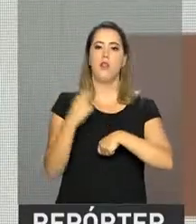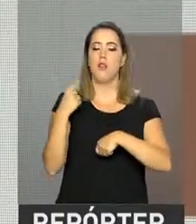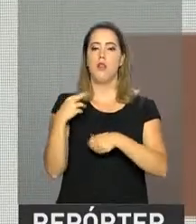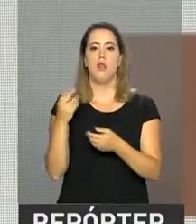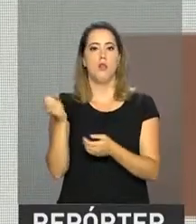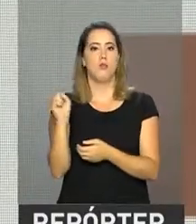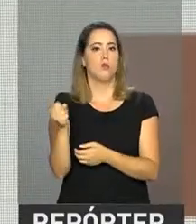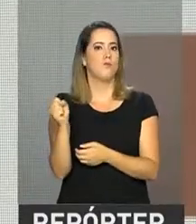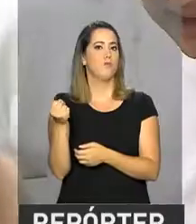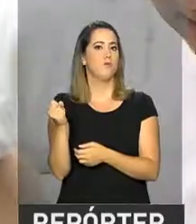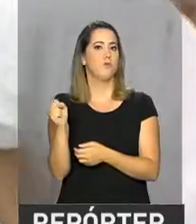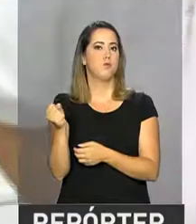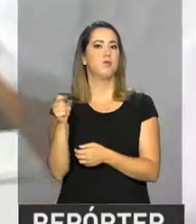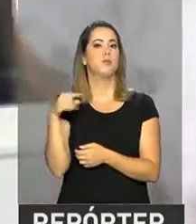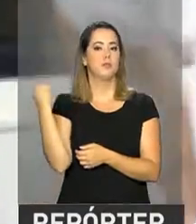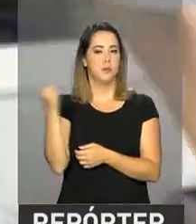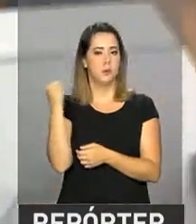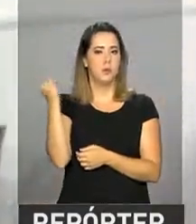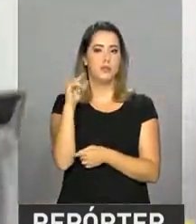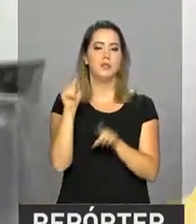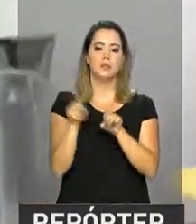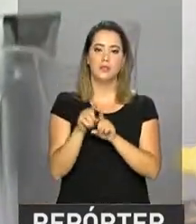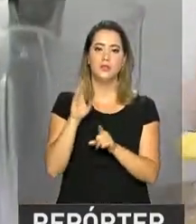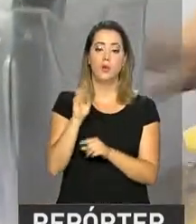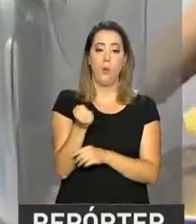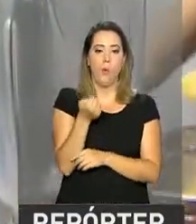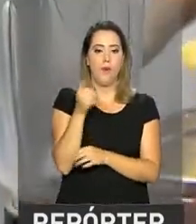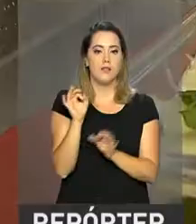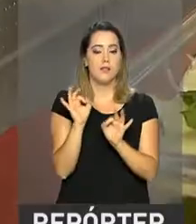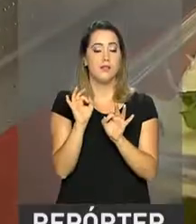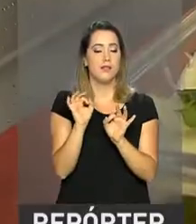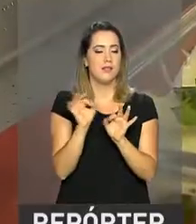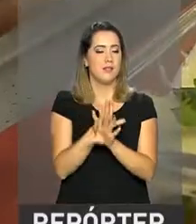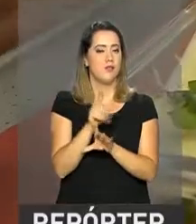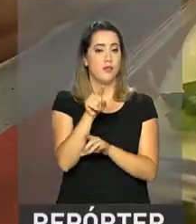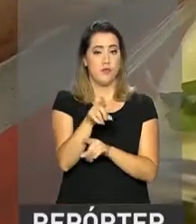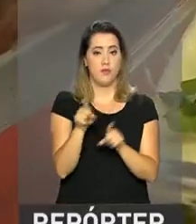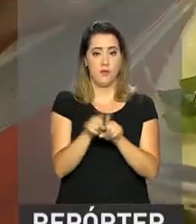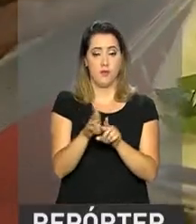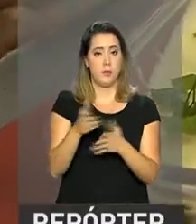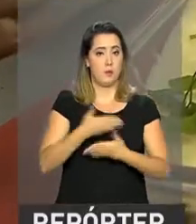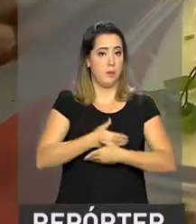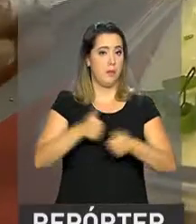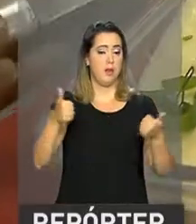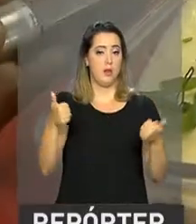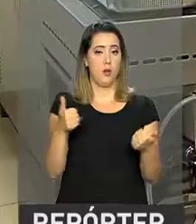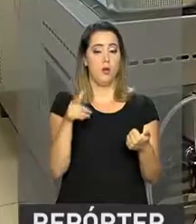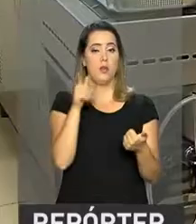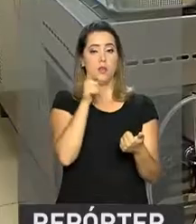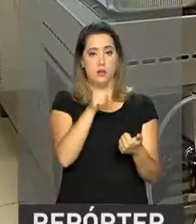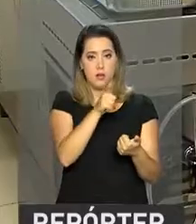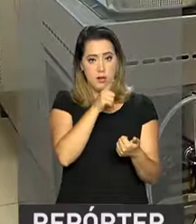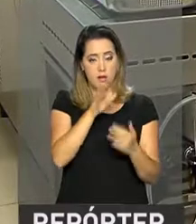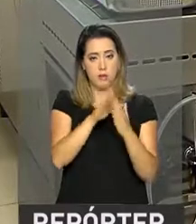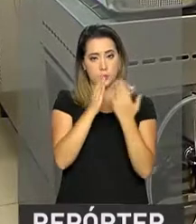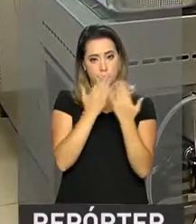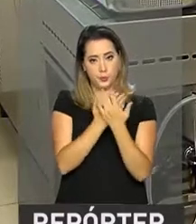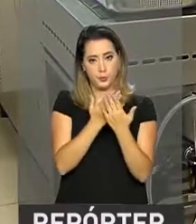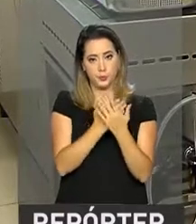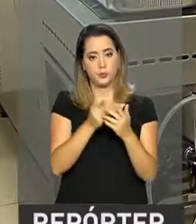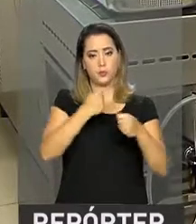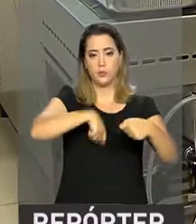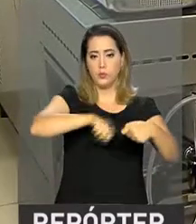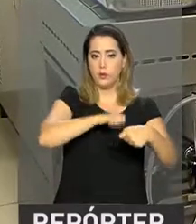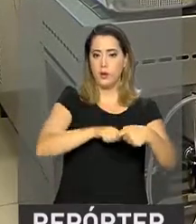segundo importa. É a grande final do concurso Melhores Receitas da Alimentação Escolar. Para chegar até aqui,